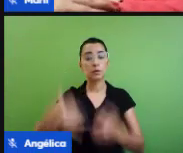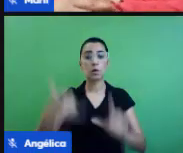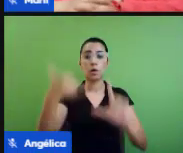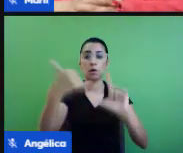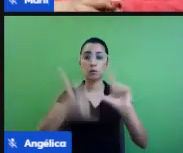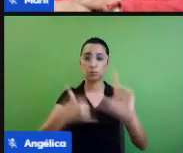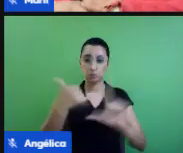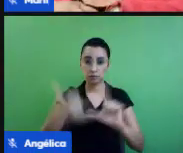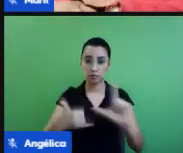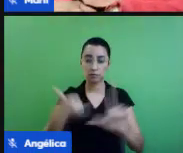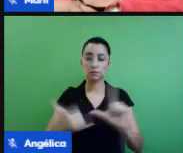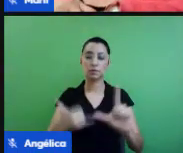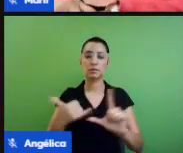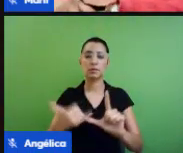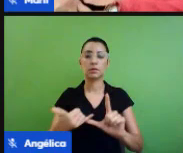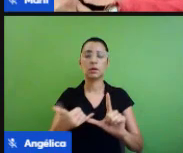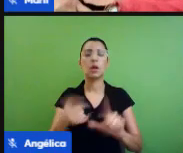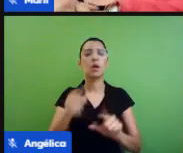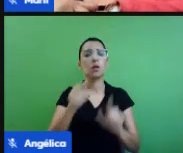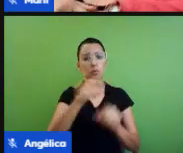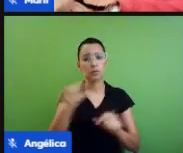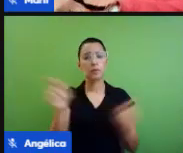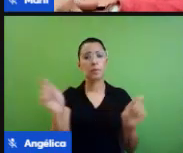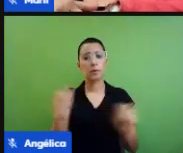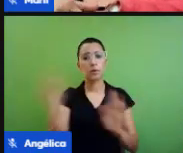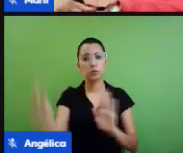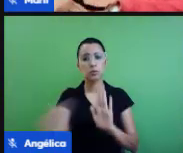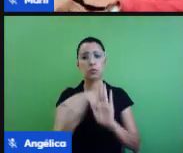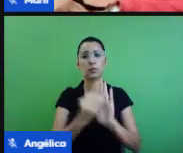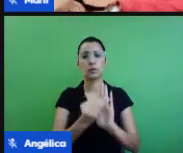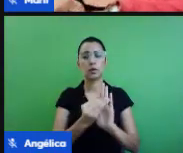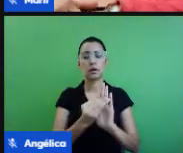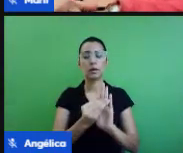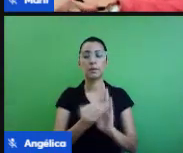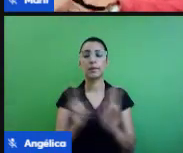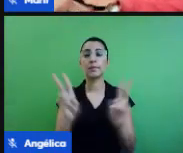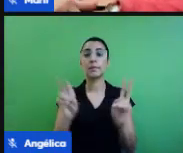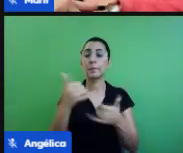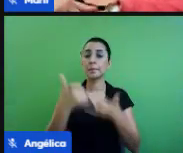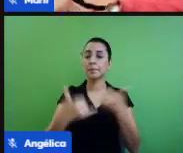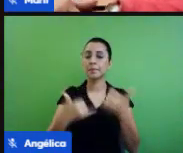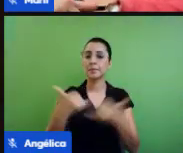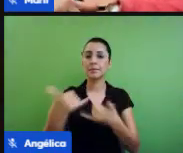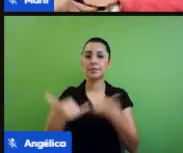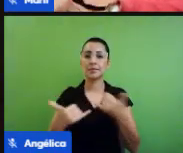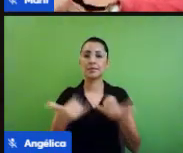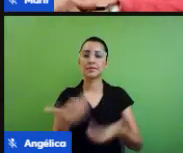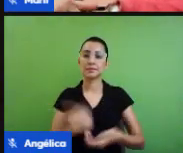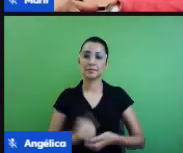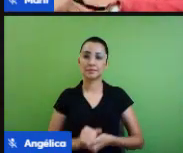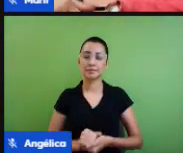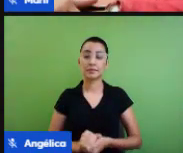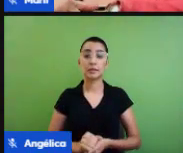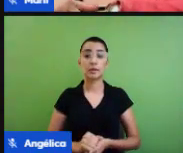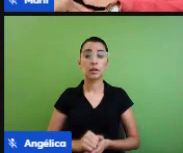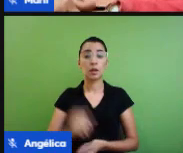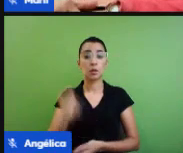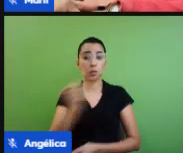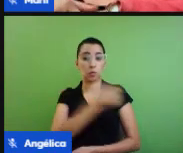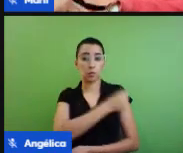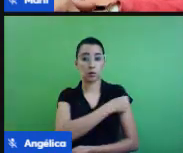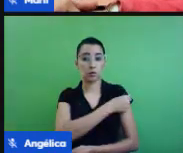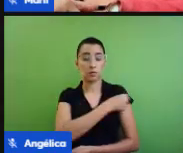que possa colocar. A ludicidade fala do brincar, da brincadeira. O aluno não presencial, ele pode